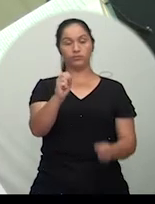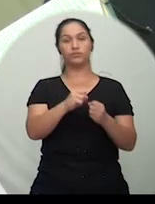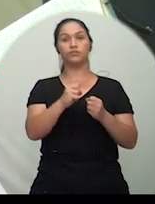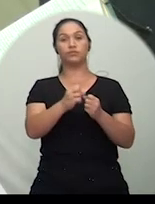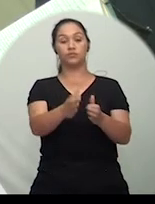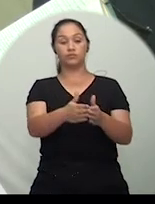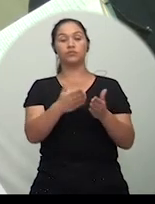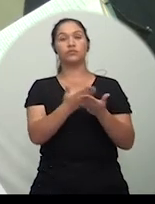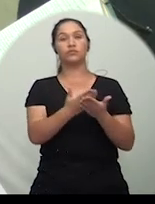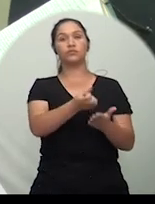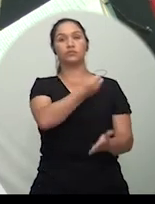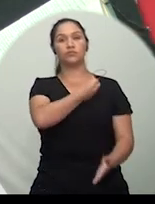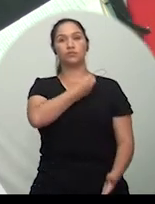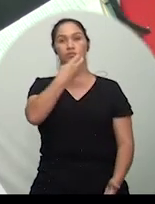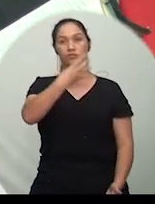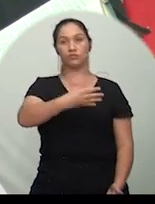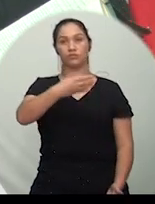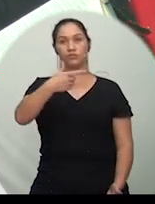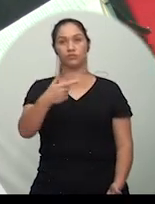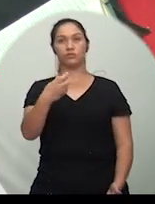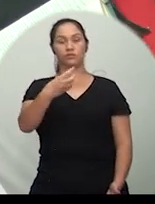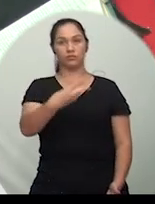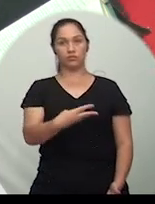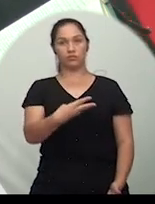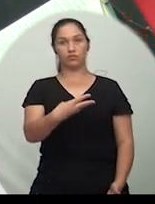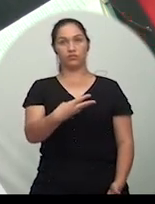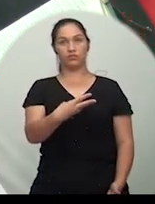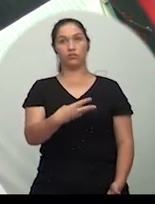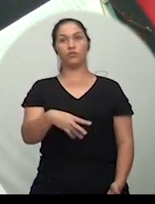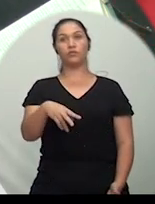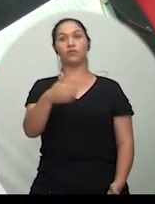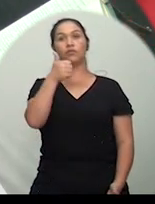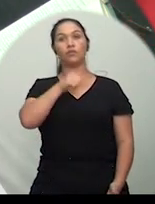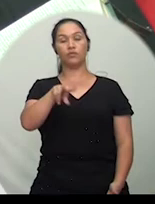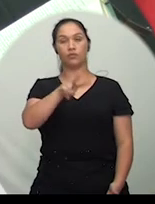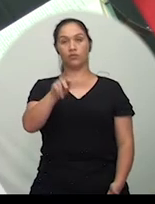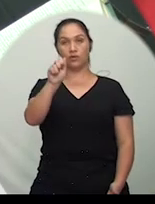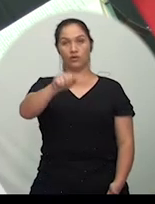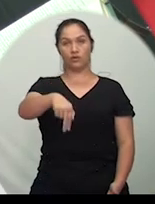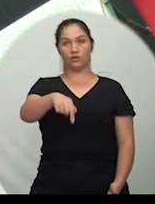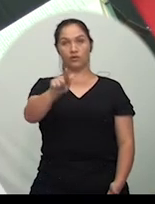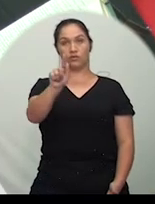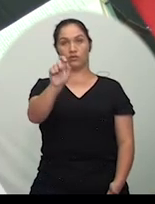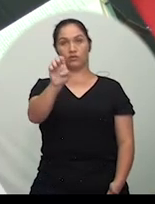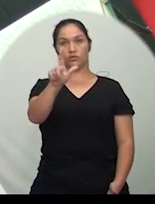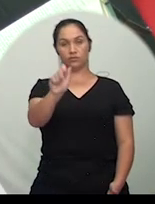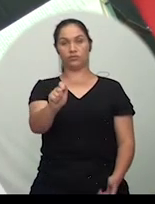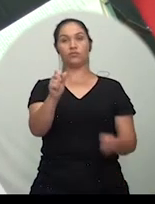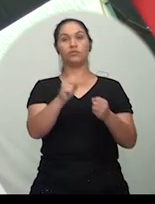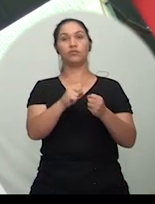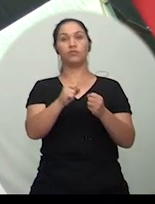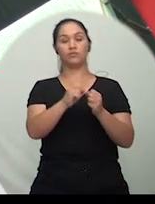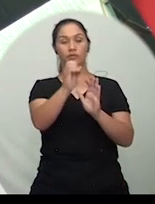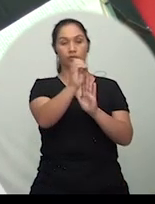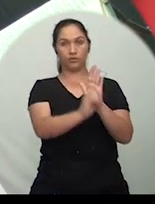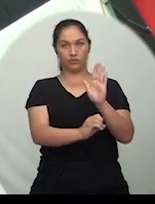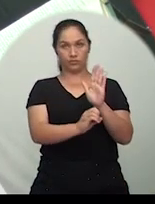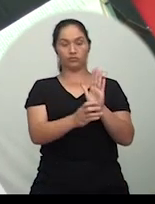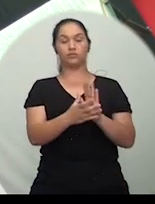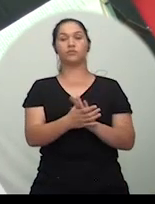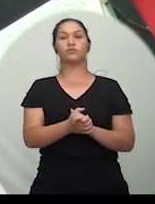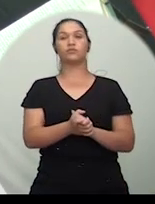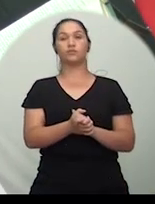Requerimento número 423/18, de autoria da vereadora Ângela Mello. Ofício